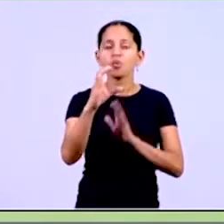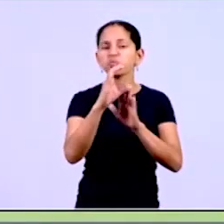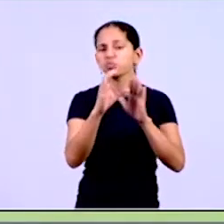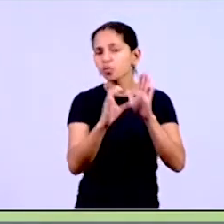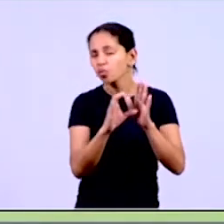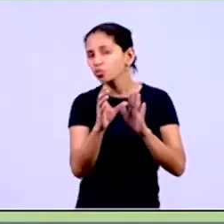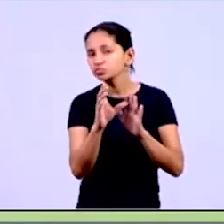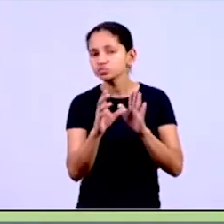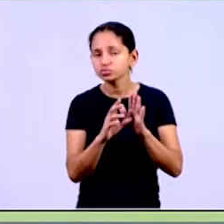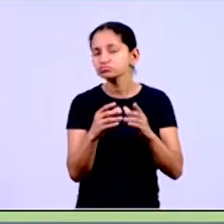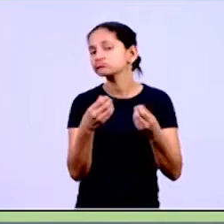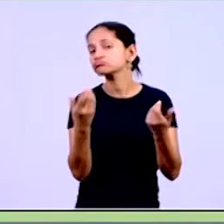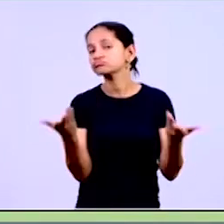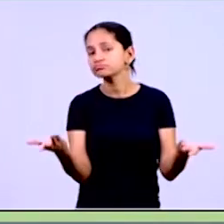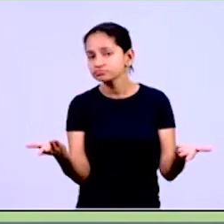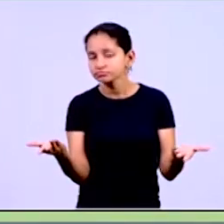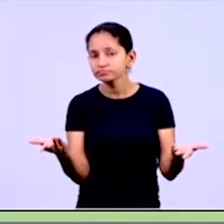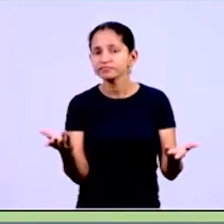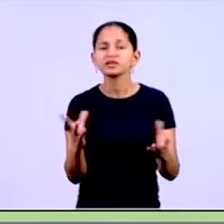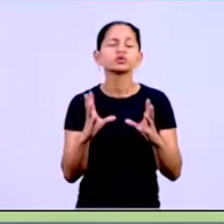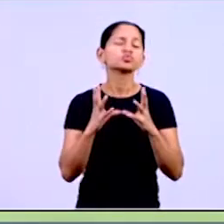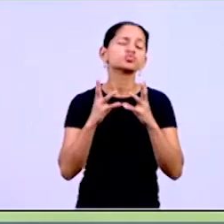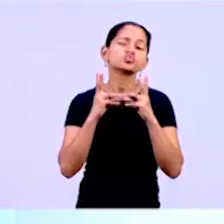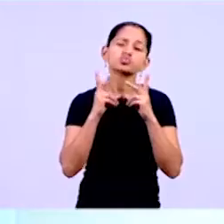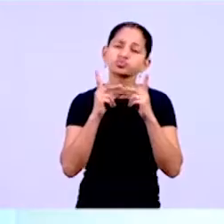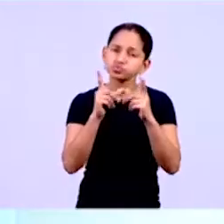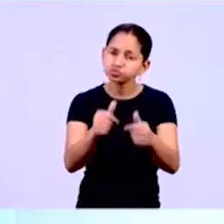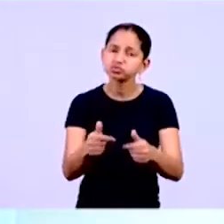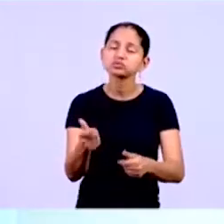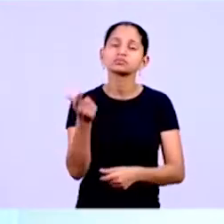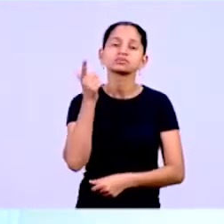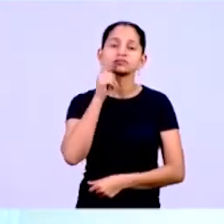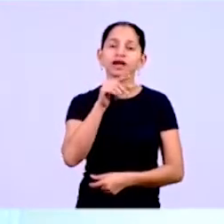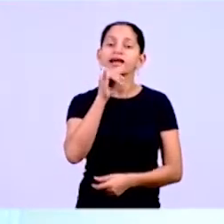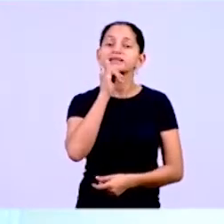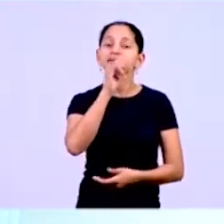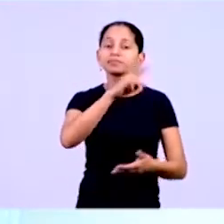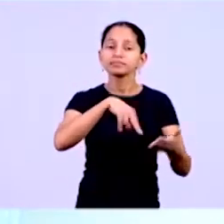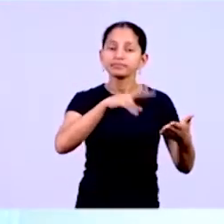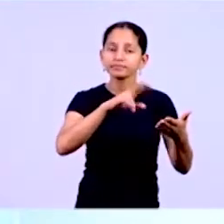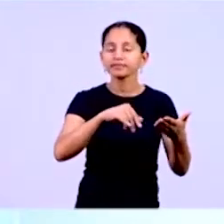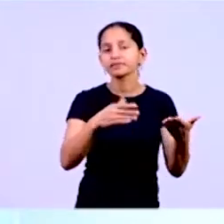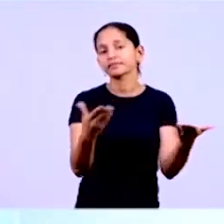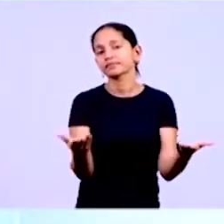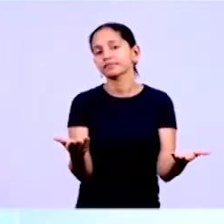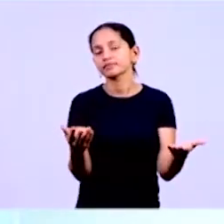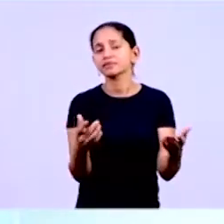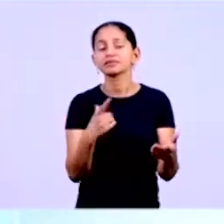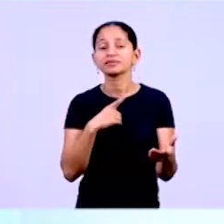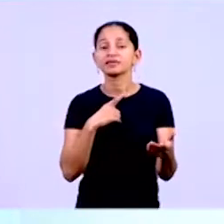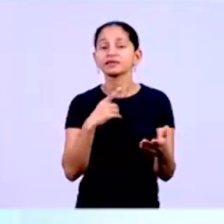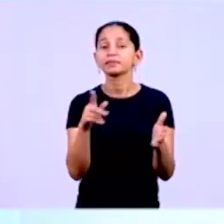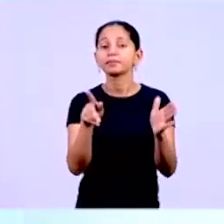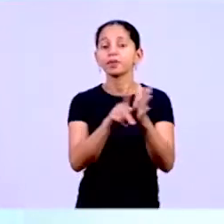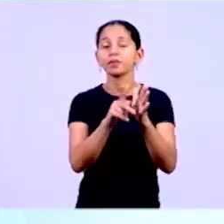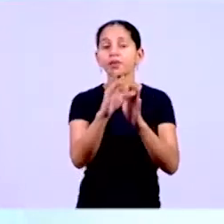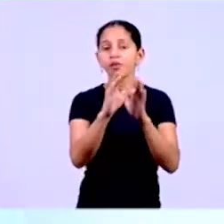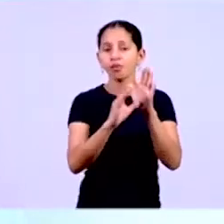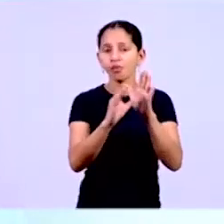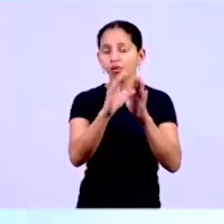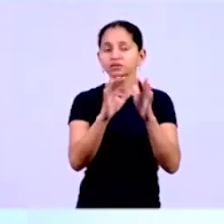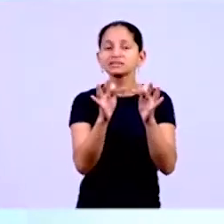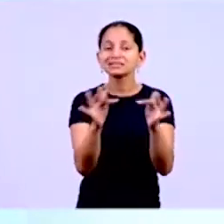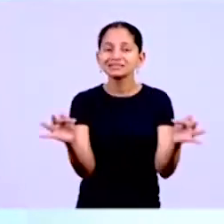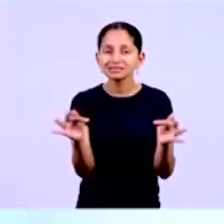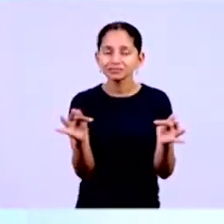barras é todo produto, né? Você lê livro, produto, ele tem um código que é mais fácil de